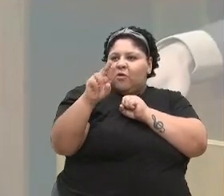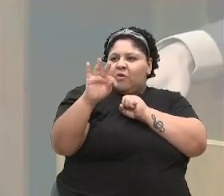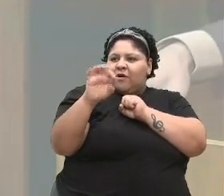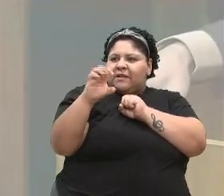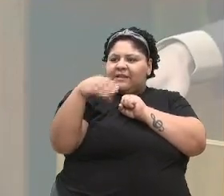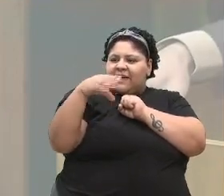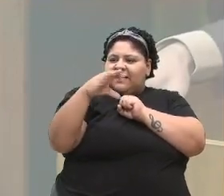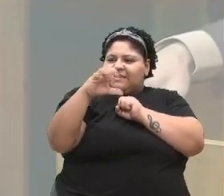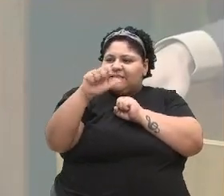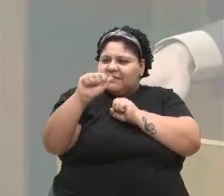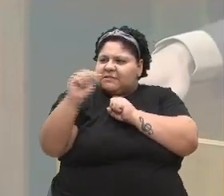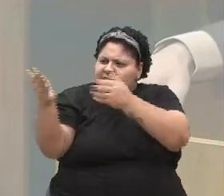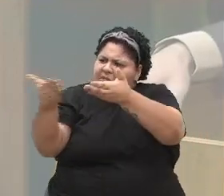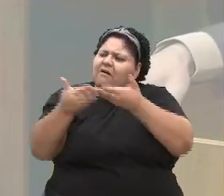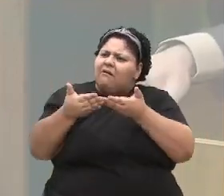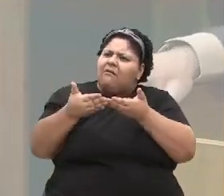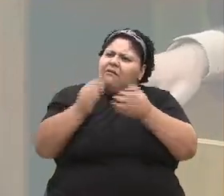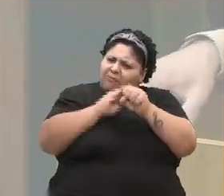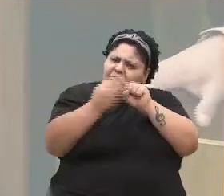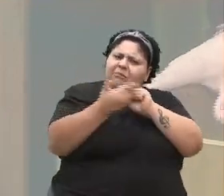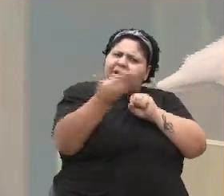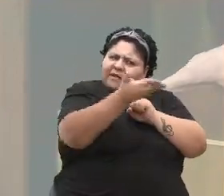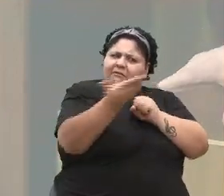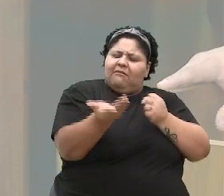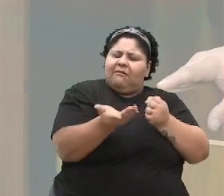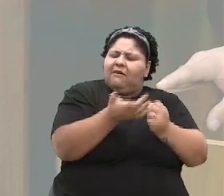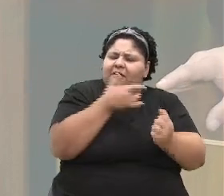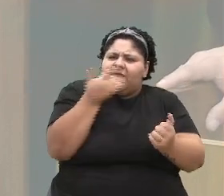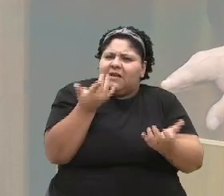vereadores. Porque é fácil,